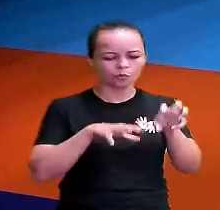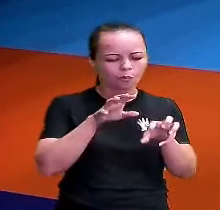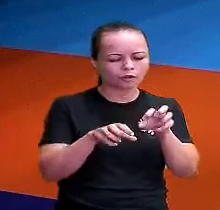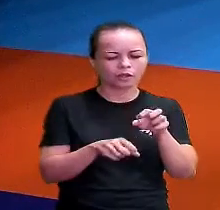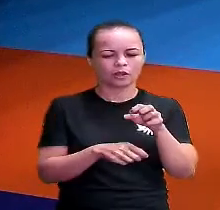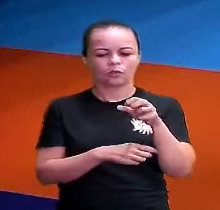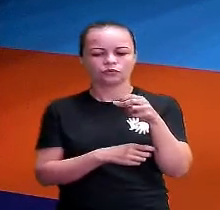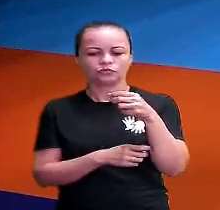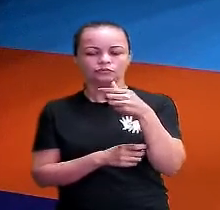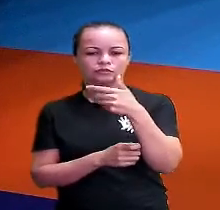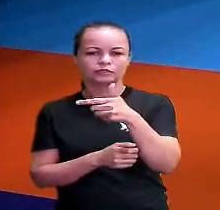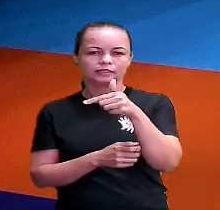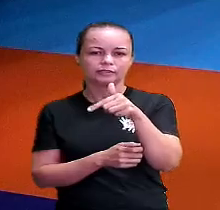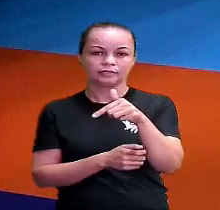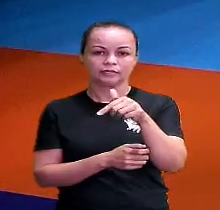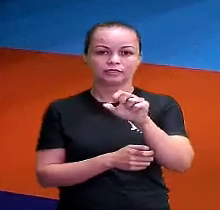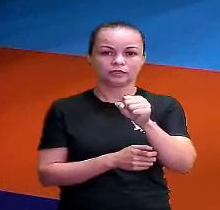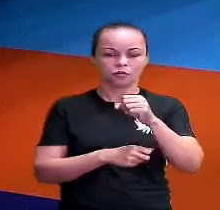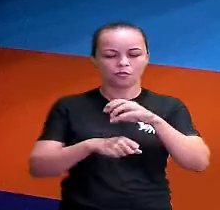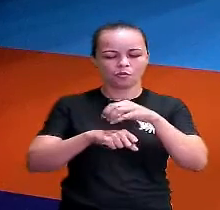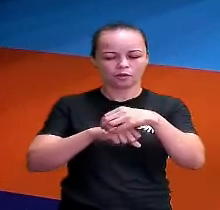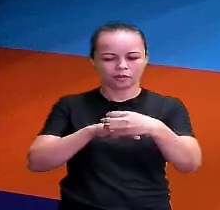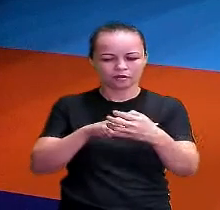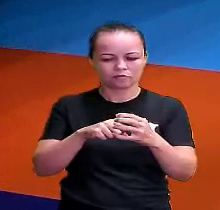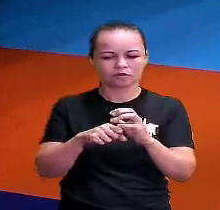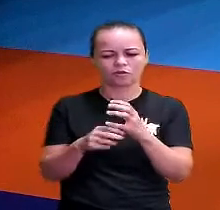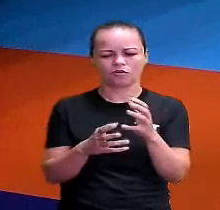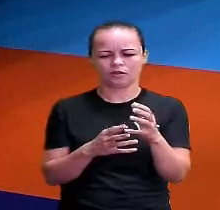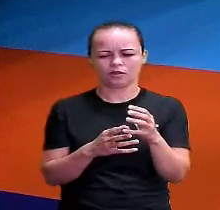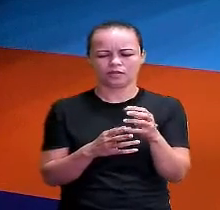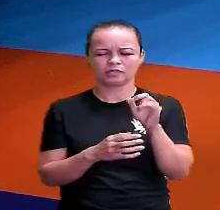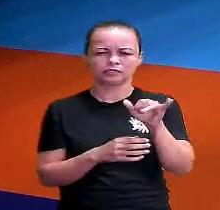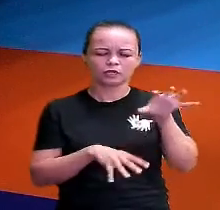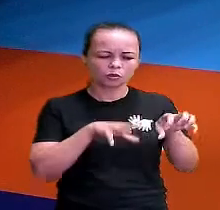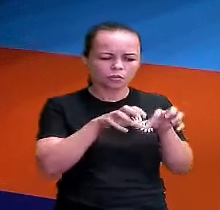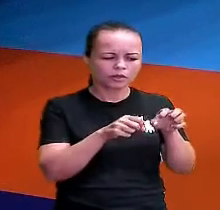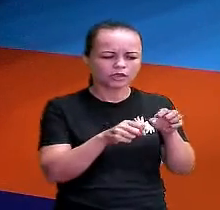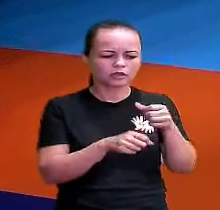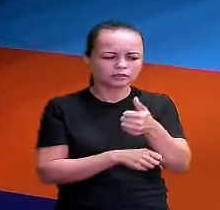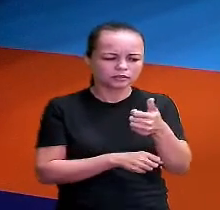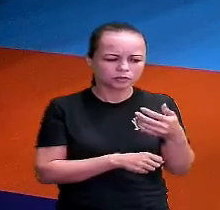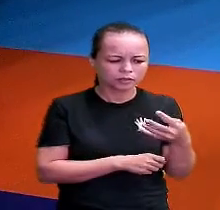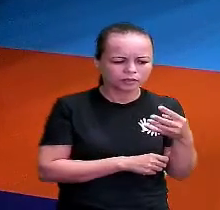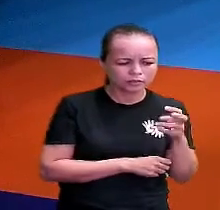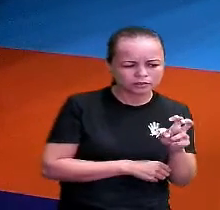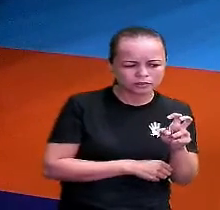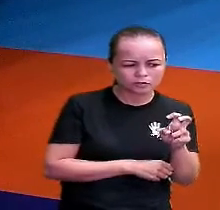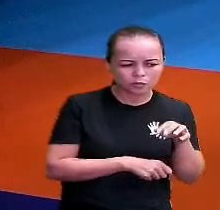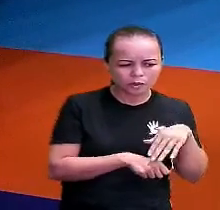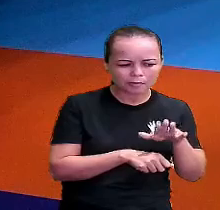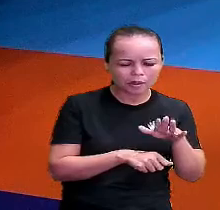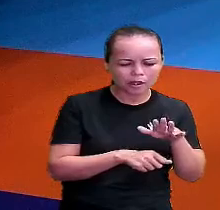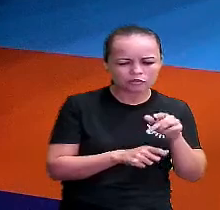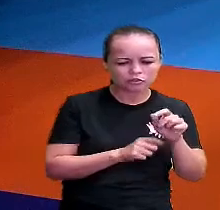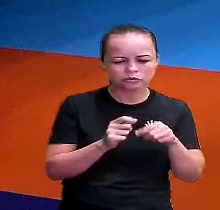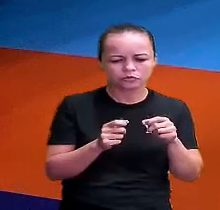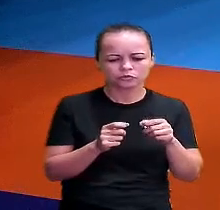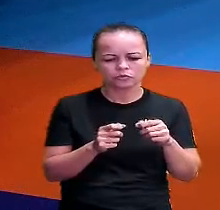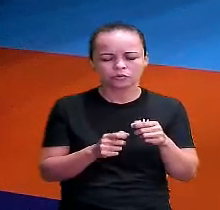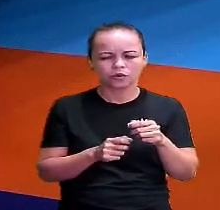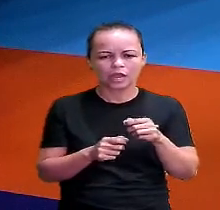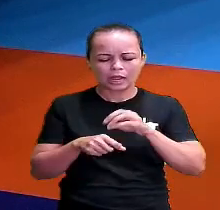278 graviolas. Se ele colher mais 145, então quantas